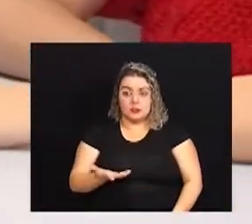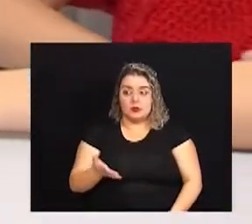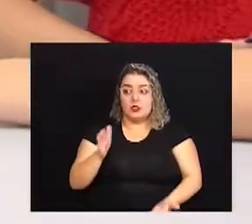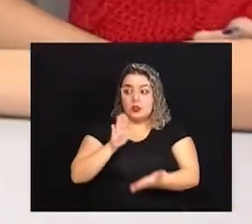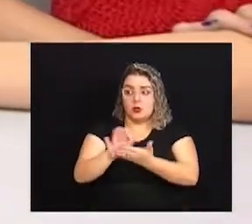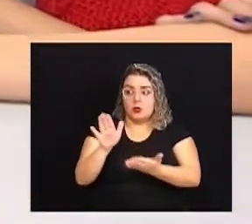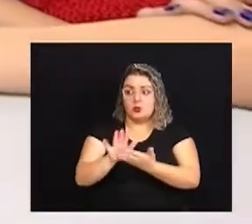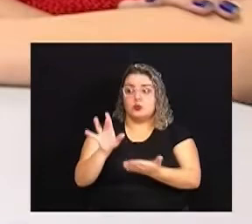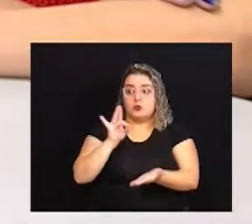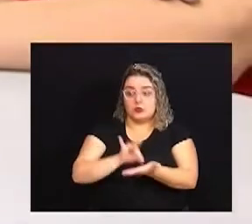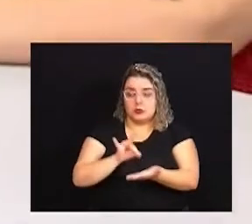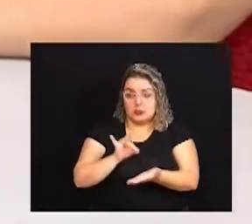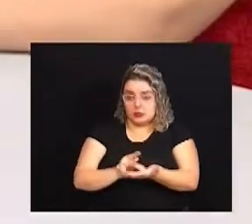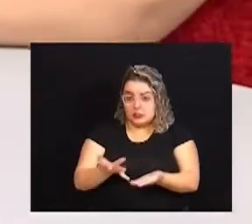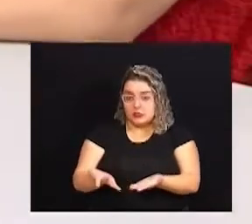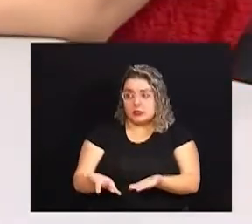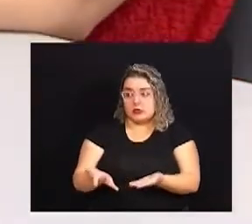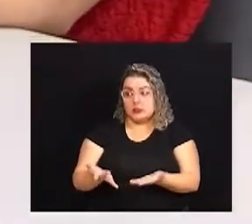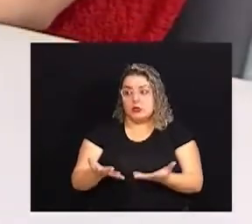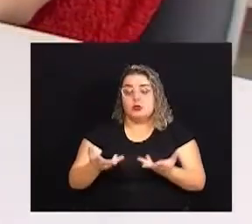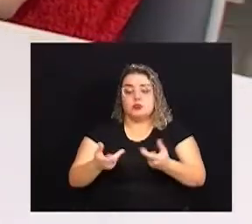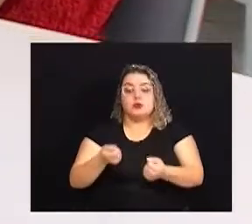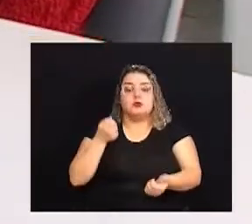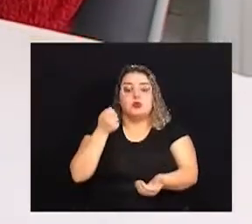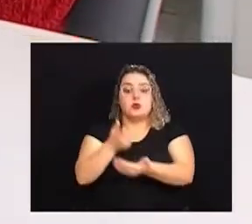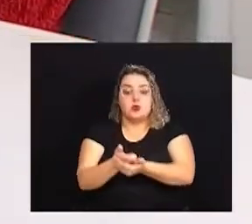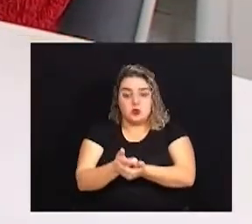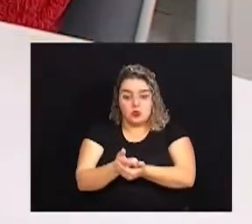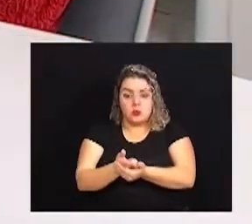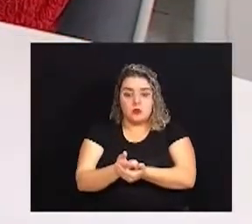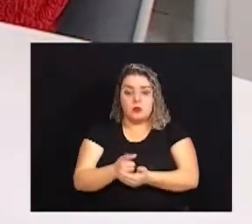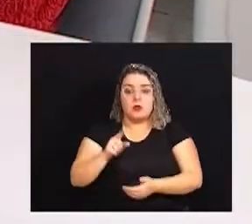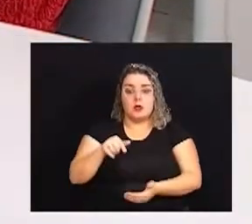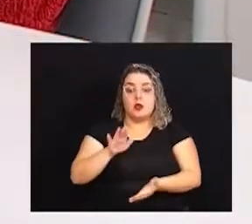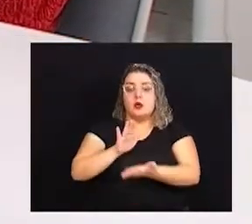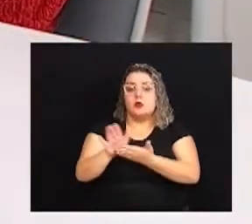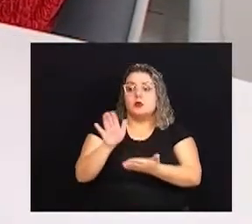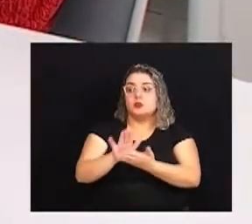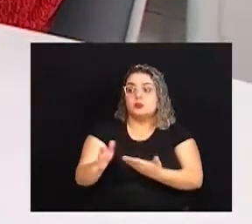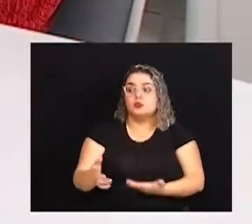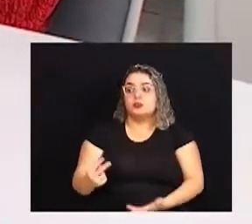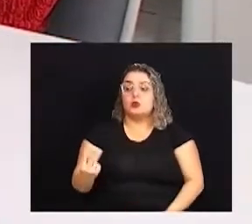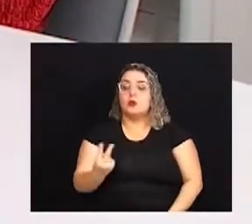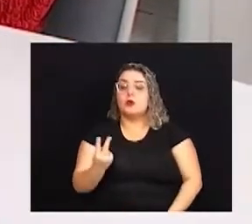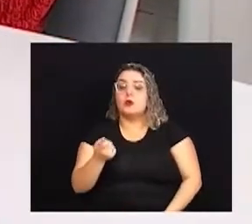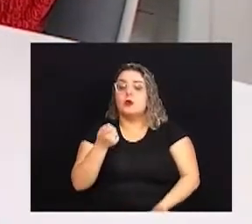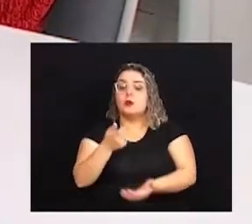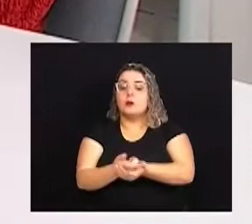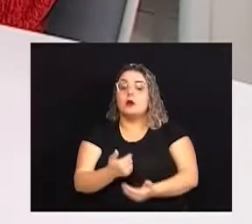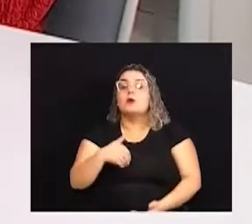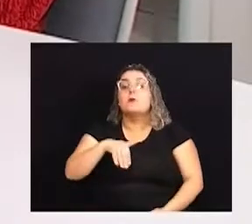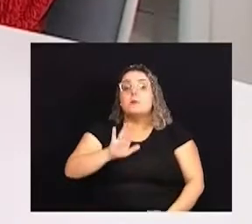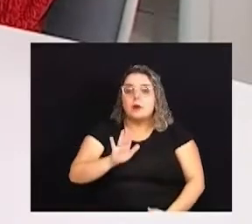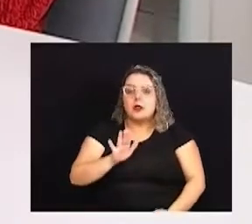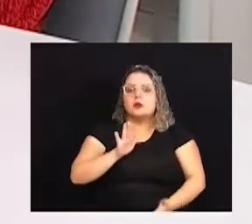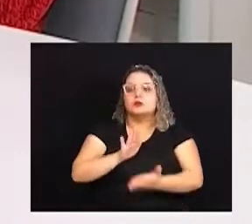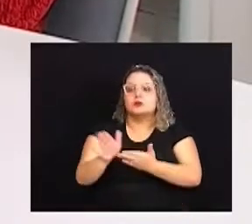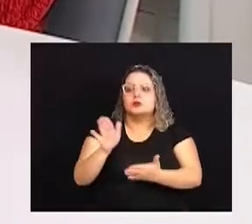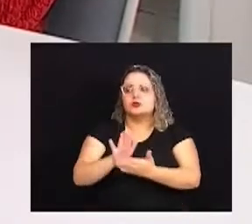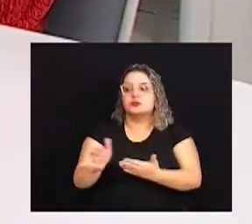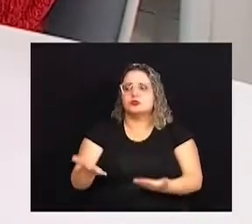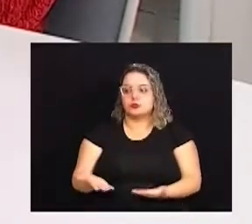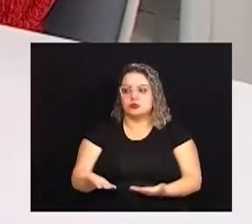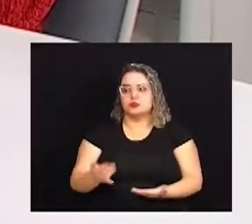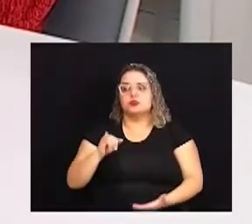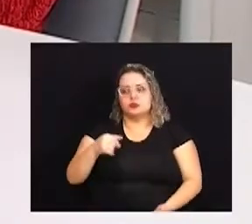que o custo, o verdadeiro custo de tudo que eu compro, é o custo que eu estou, aquele valor que eu estou pagando, e mais